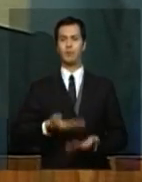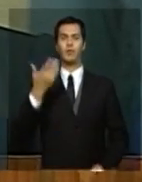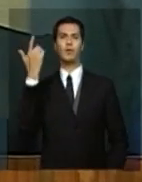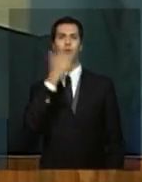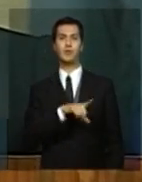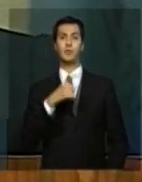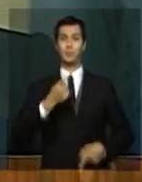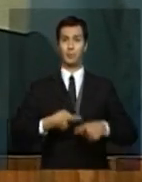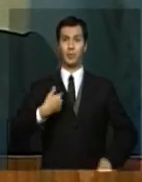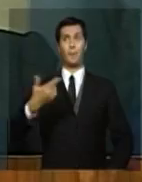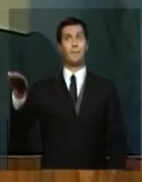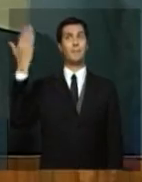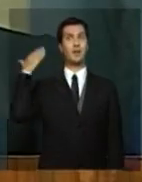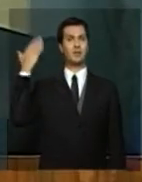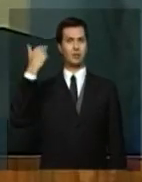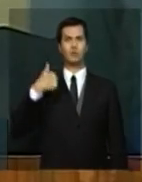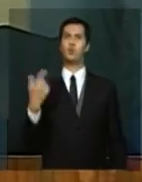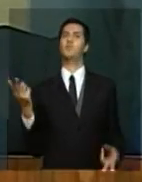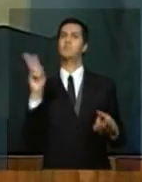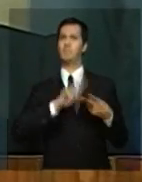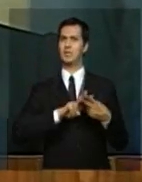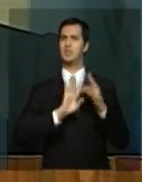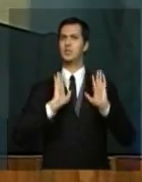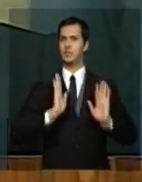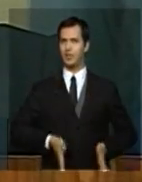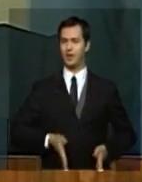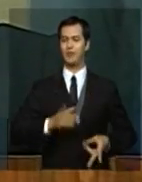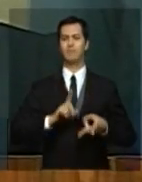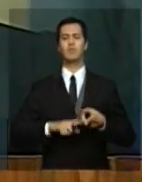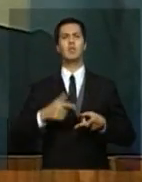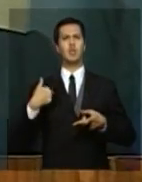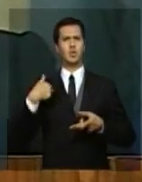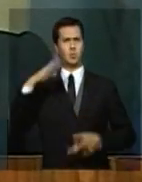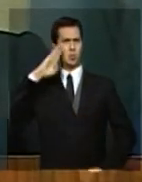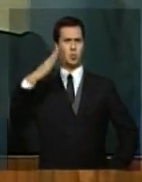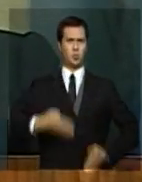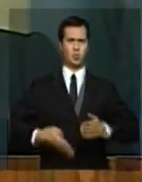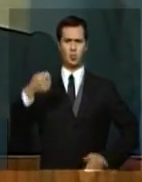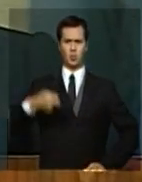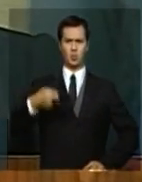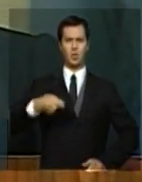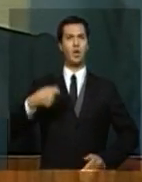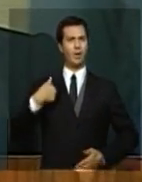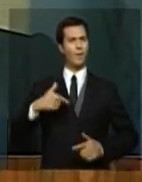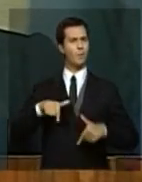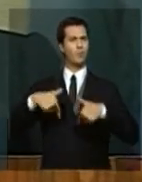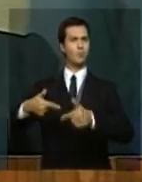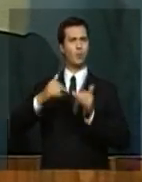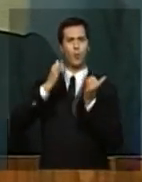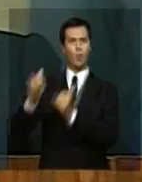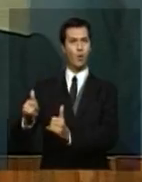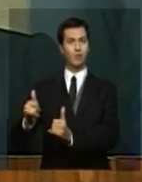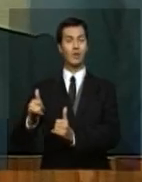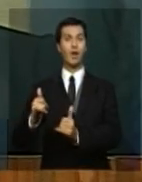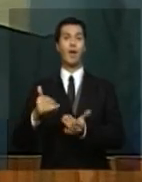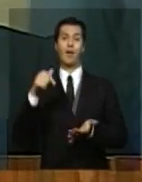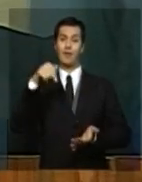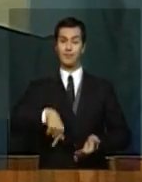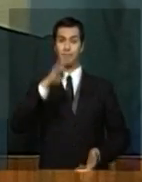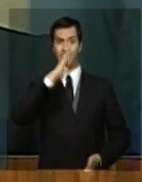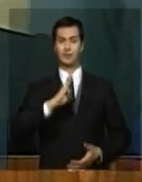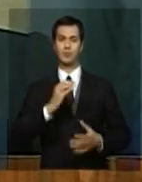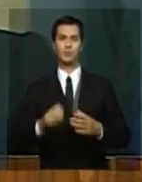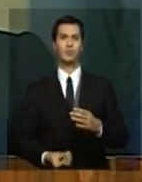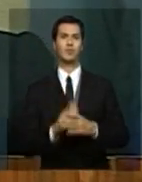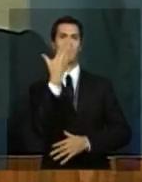fui presa política lutei contra a ditadura foi instalada a comissão da verdade pela